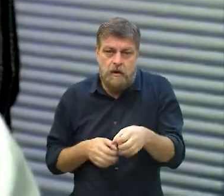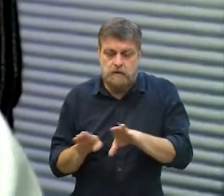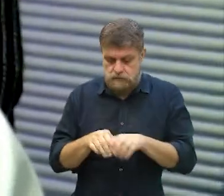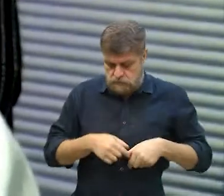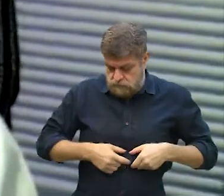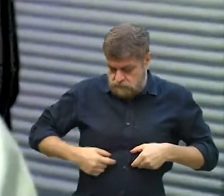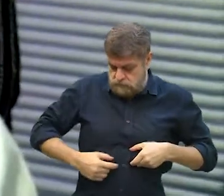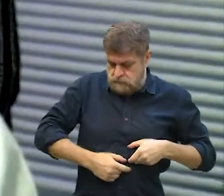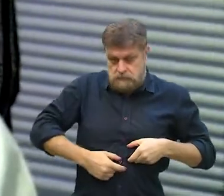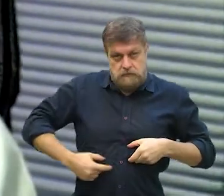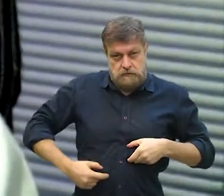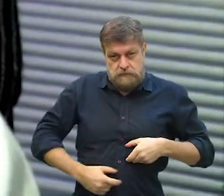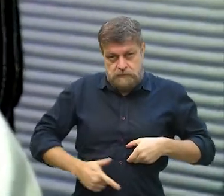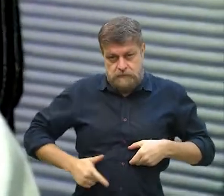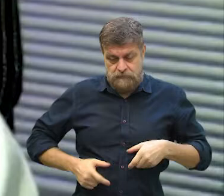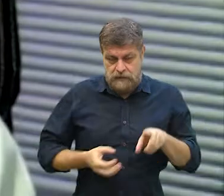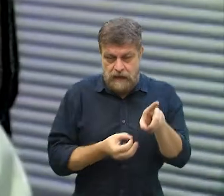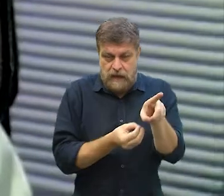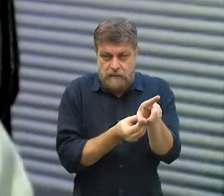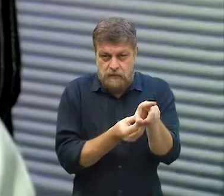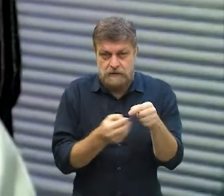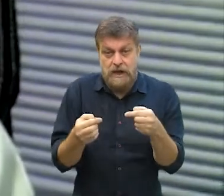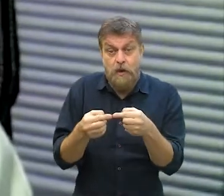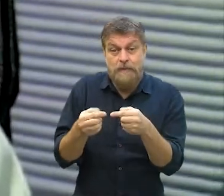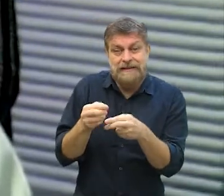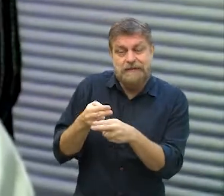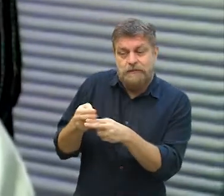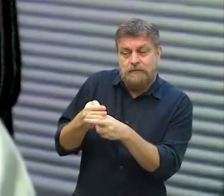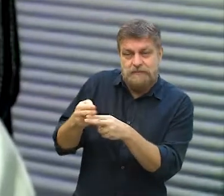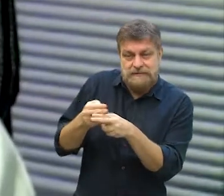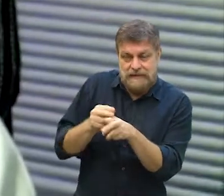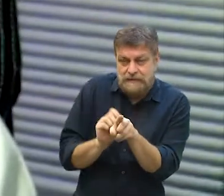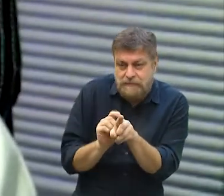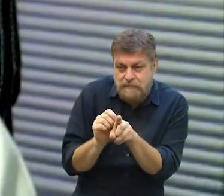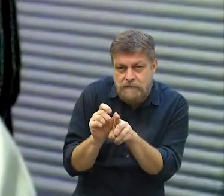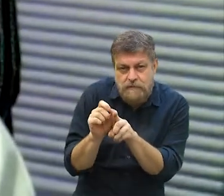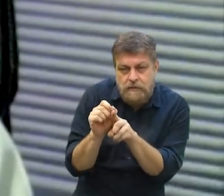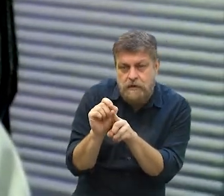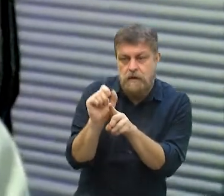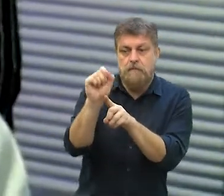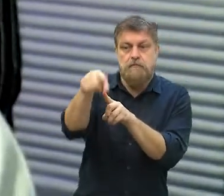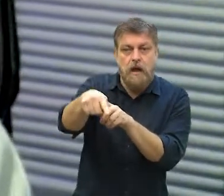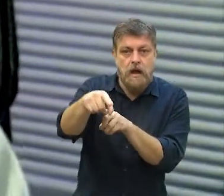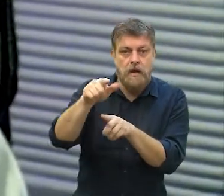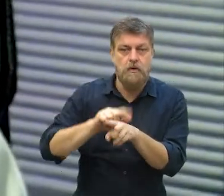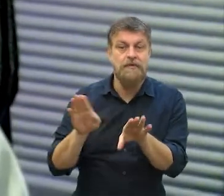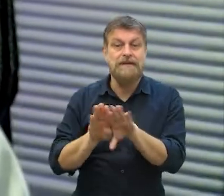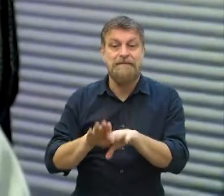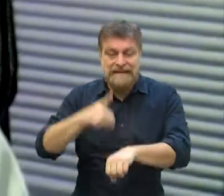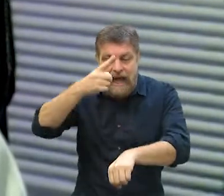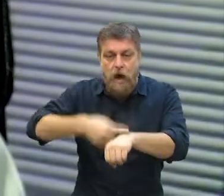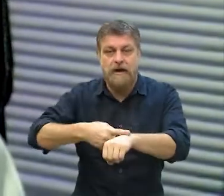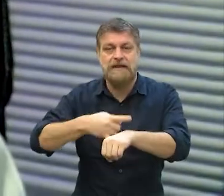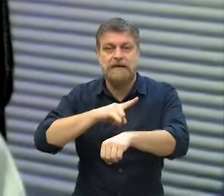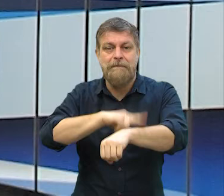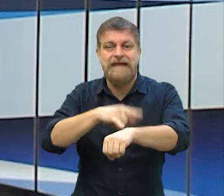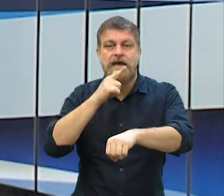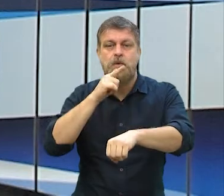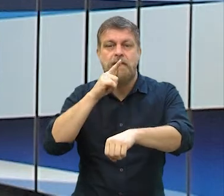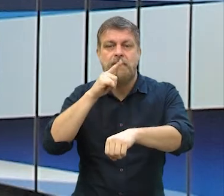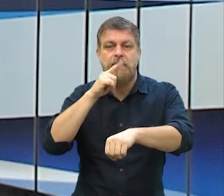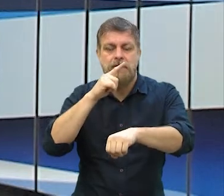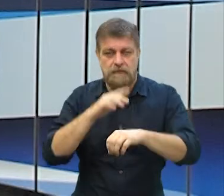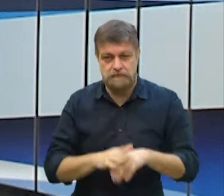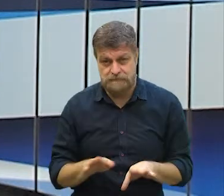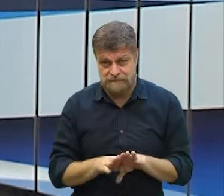ânus, do intestino, porque a próstata geralmente tem uma relação com a parte sexual, com a ejaculação, ou com a parte miccional propriamente dita.